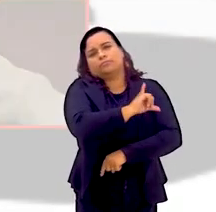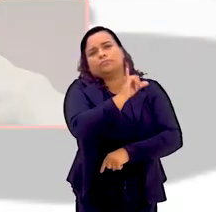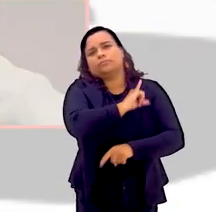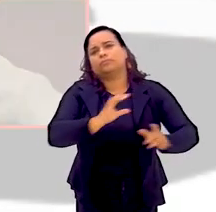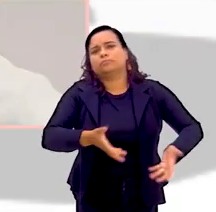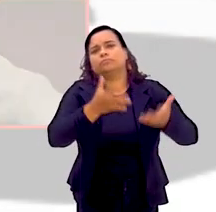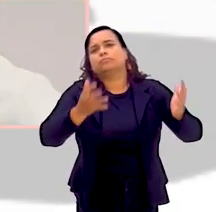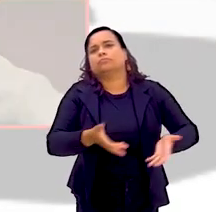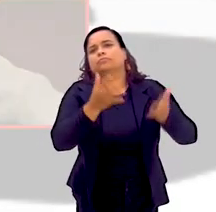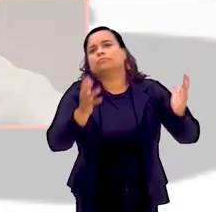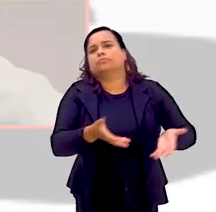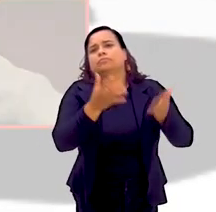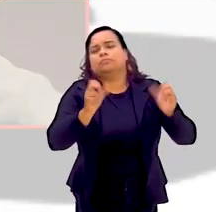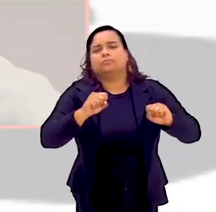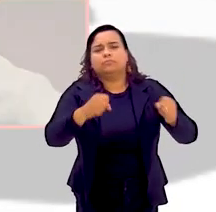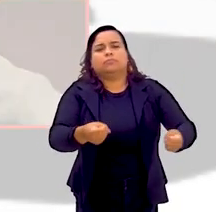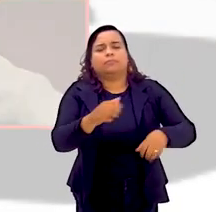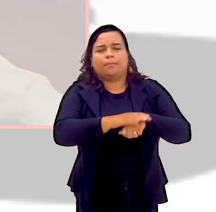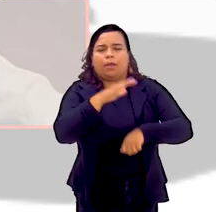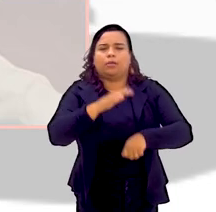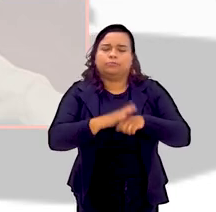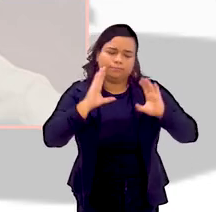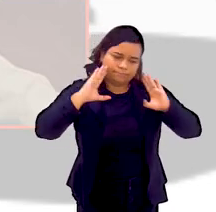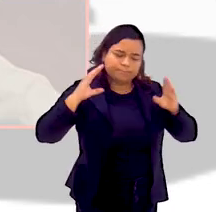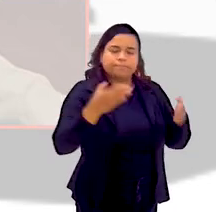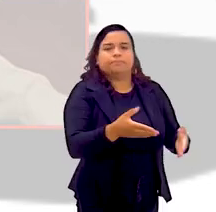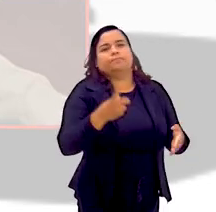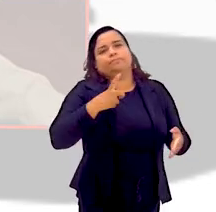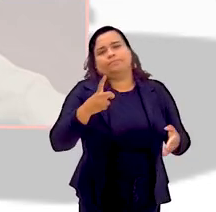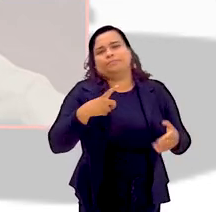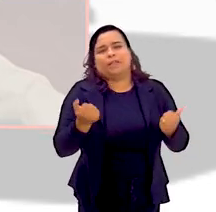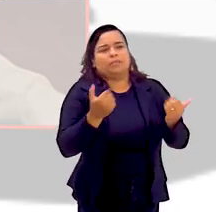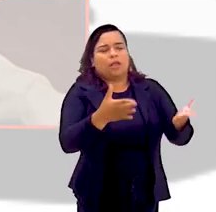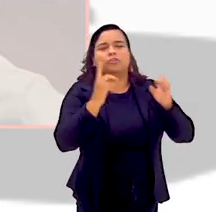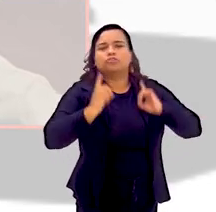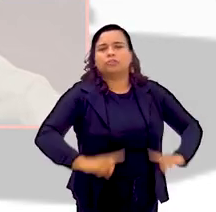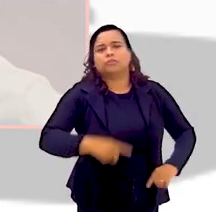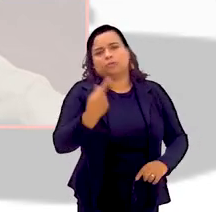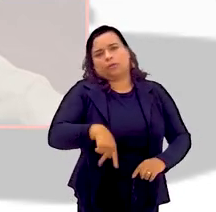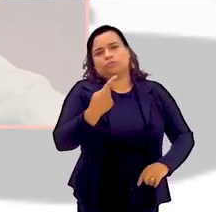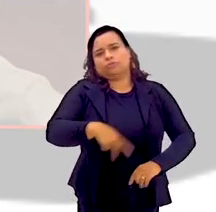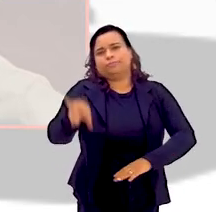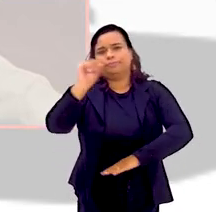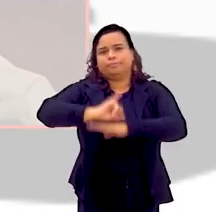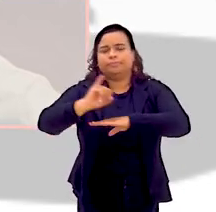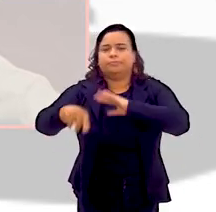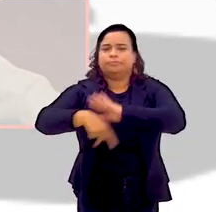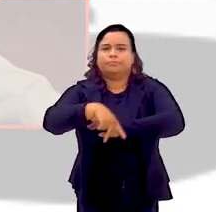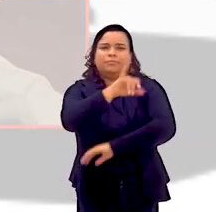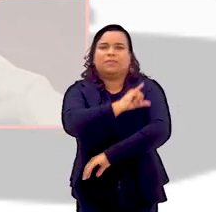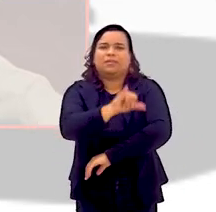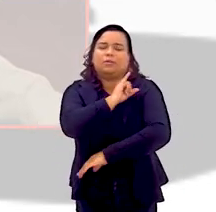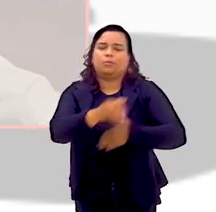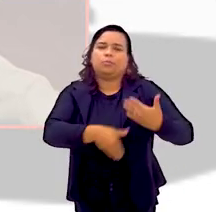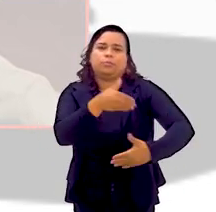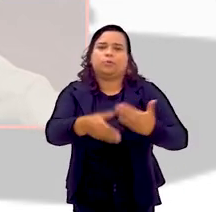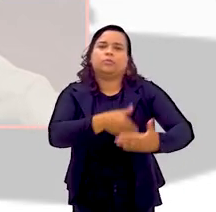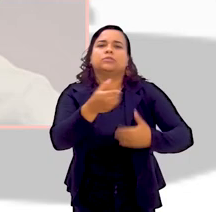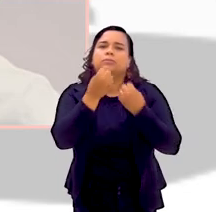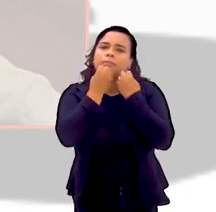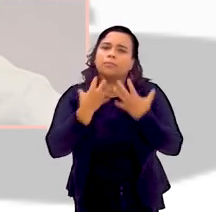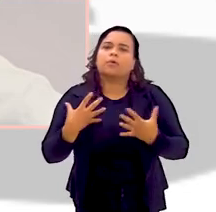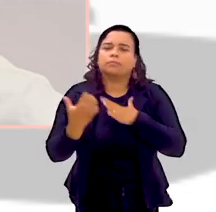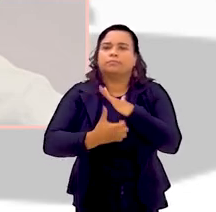e mais, um pouco mais, no Rio de Janeiro, o que acaba dignificando a nossa capital como um processo de representação